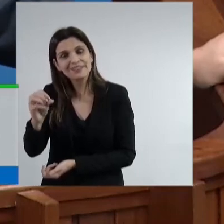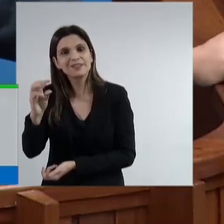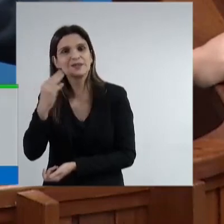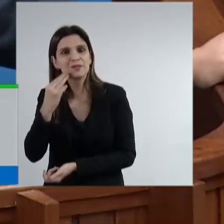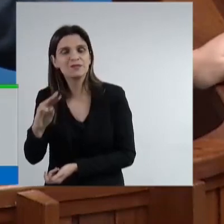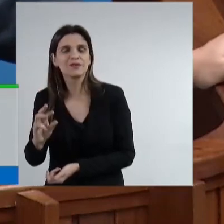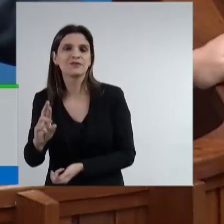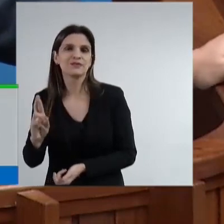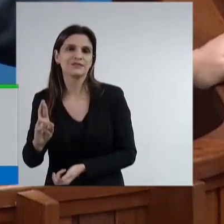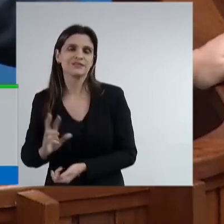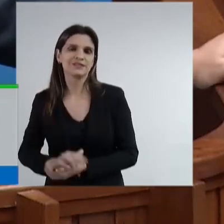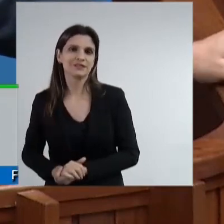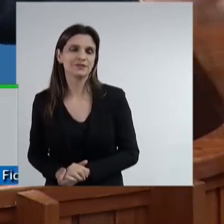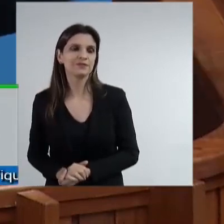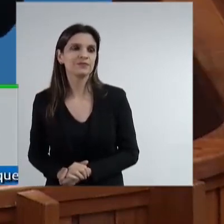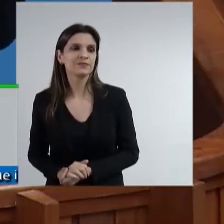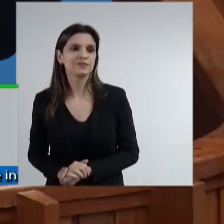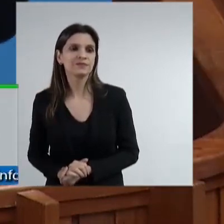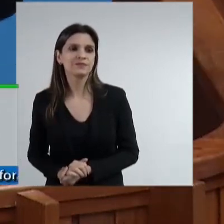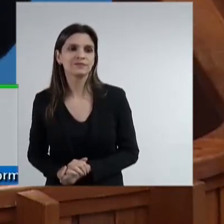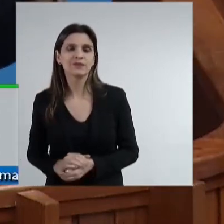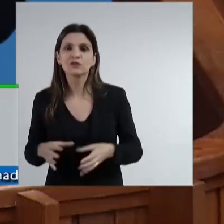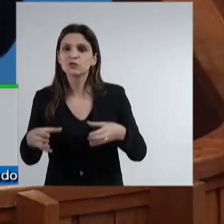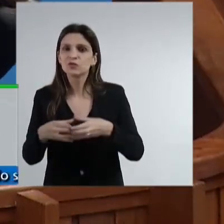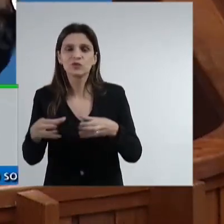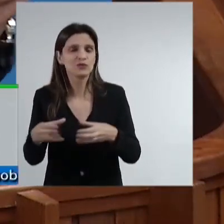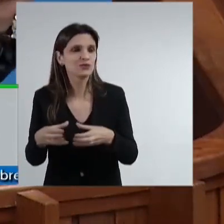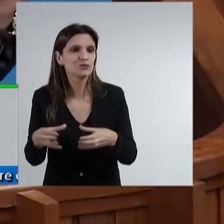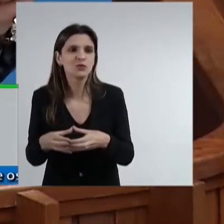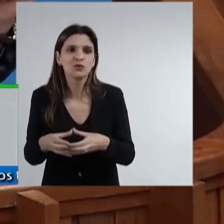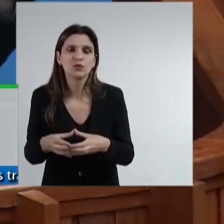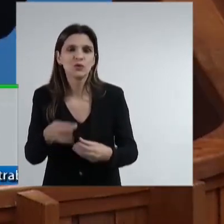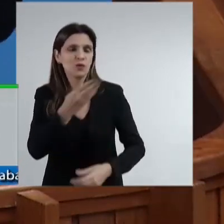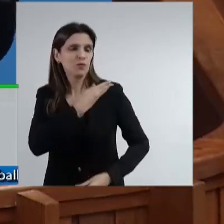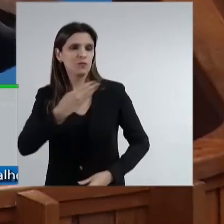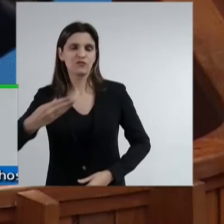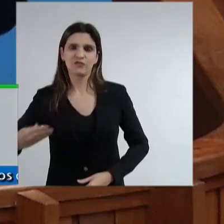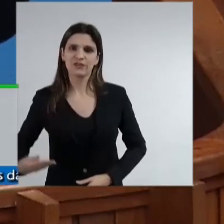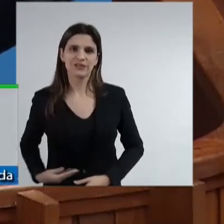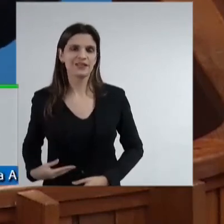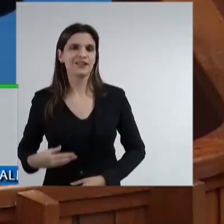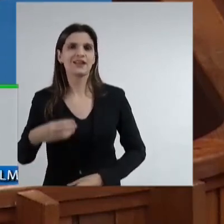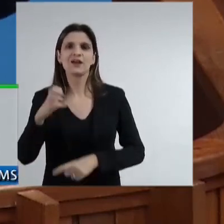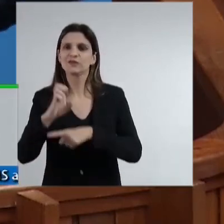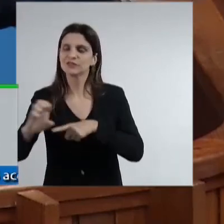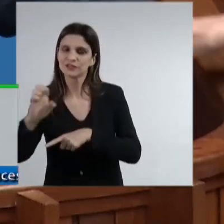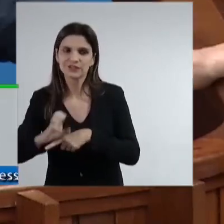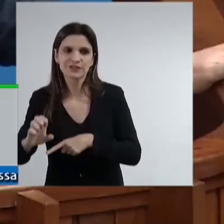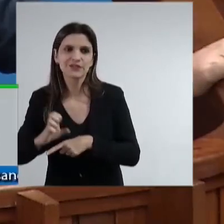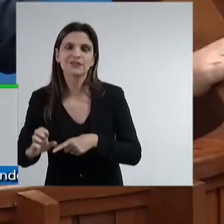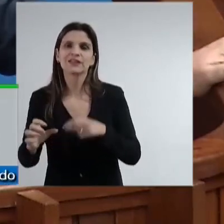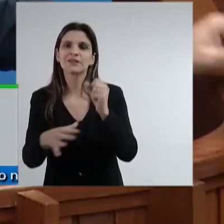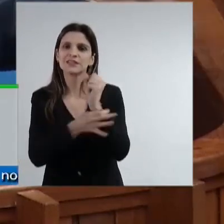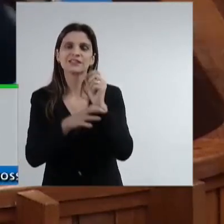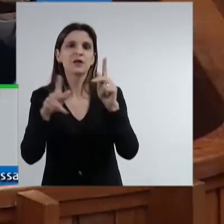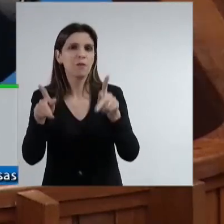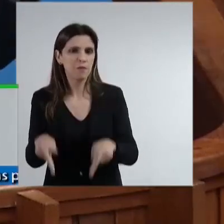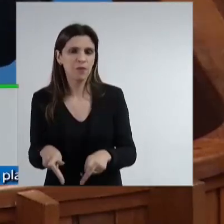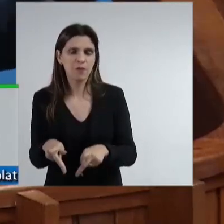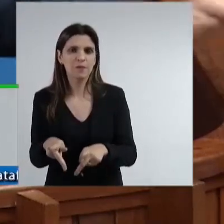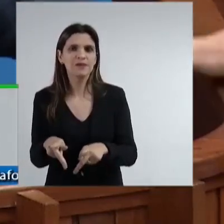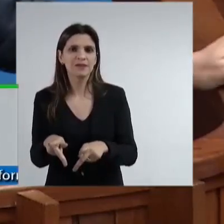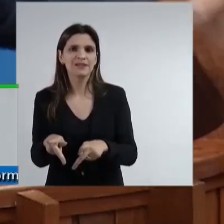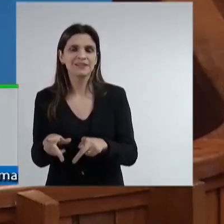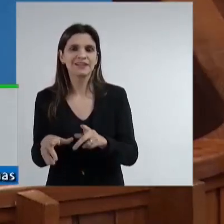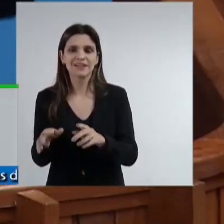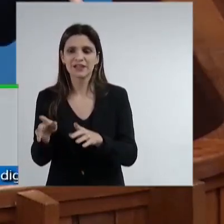federal, que o governo federal faça jus ao discurso que elegeu e eleja a segurança pública, principalmente da fronteira, não